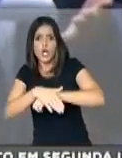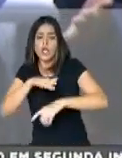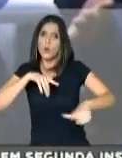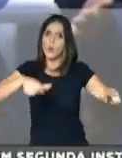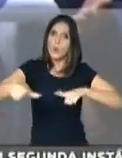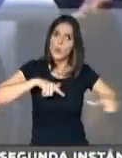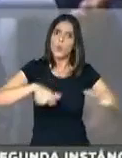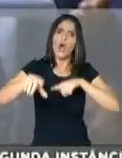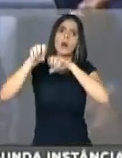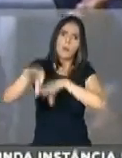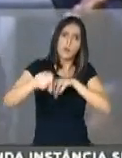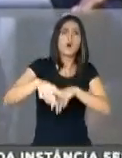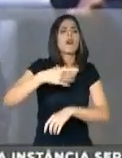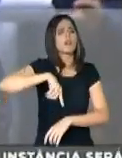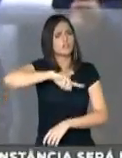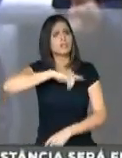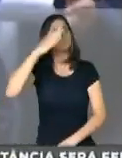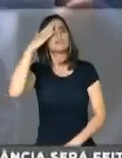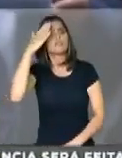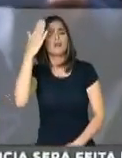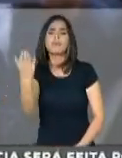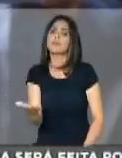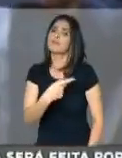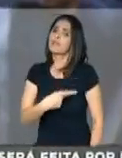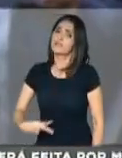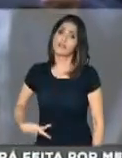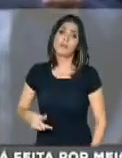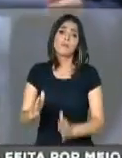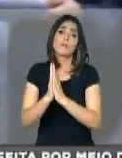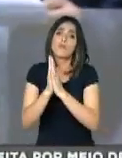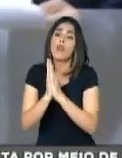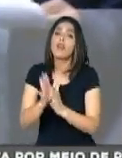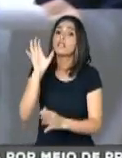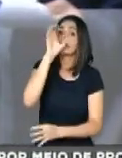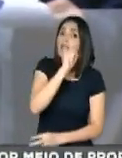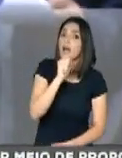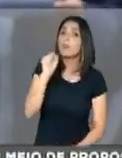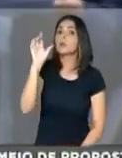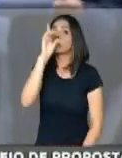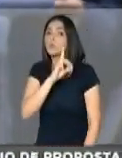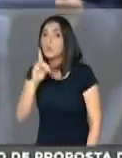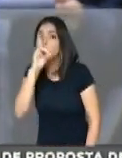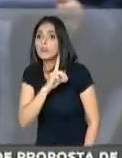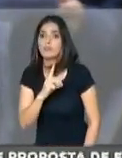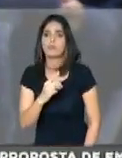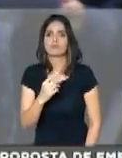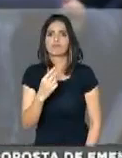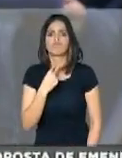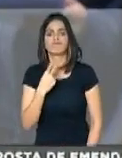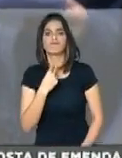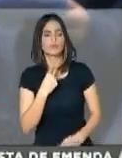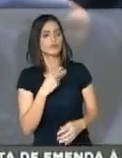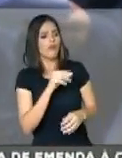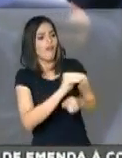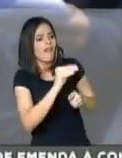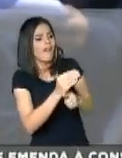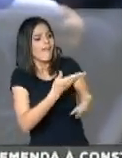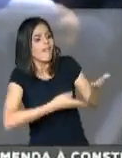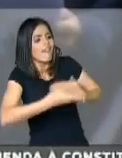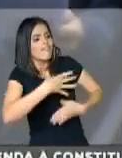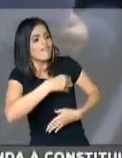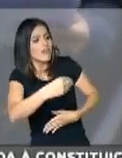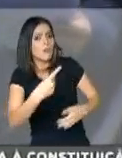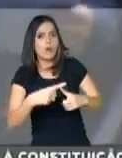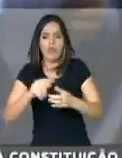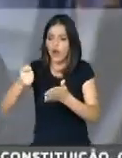disso o deputado rodrigo maia quantas vezes perde sábados e domingos que não pude ficar com os filhos porque tinha que